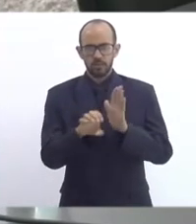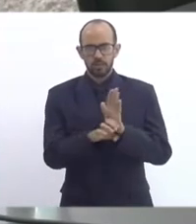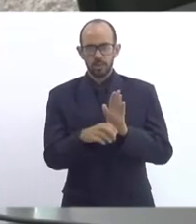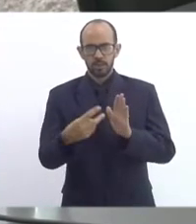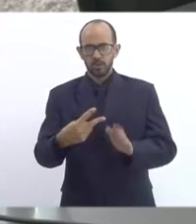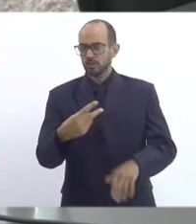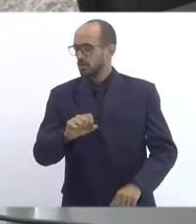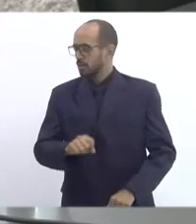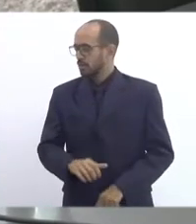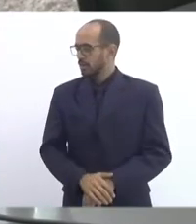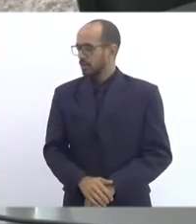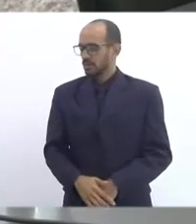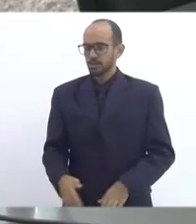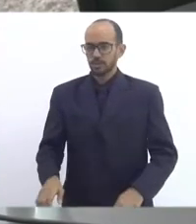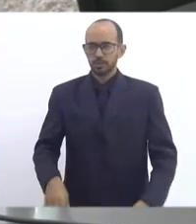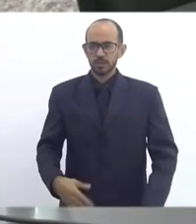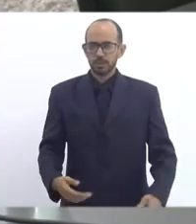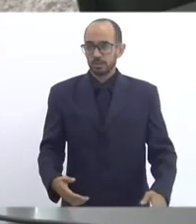emenda 1.